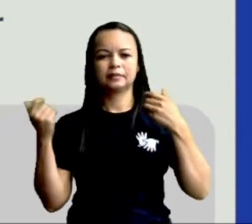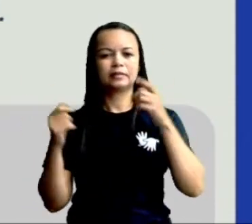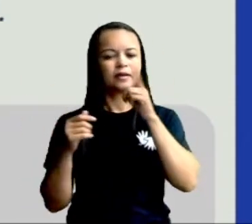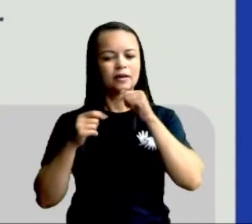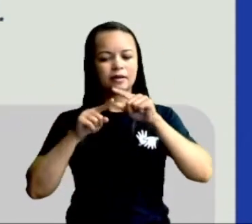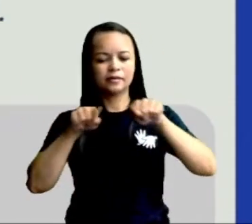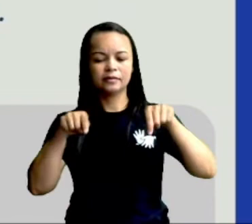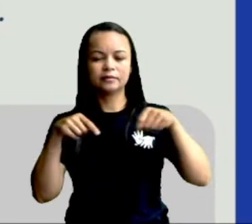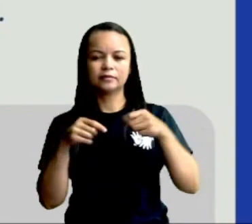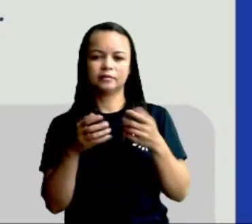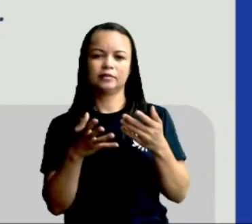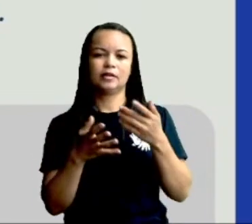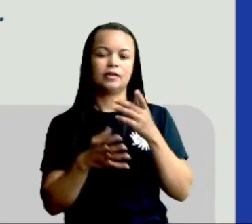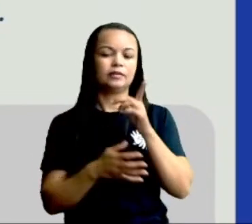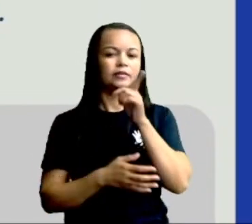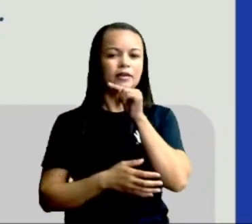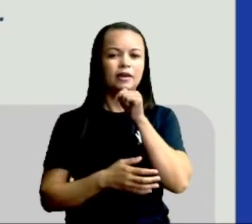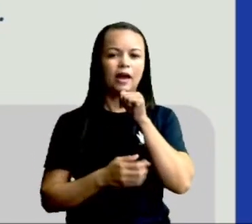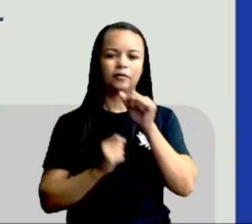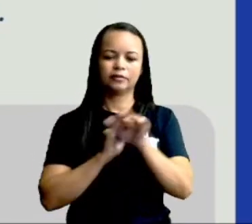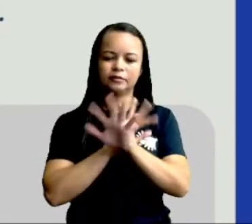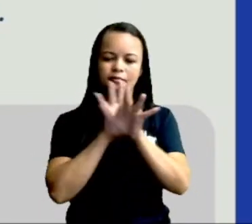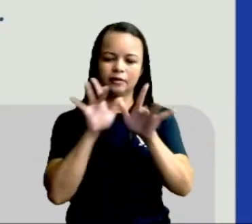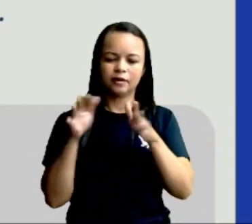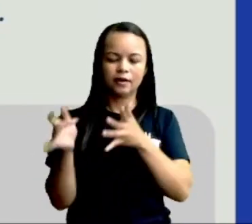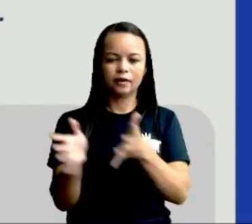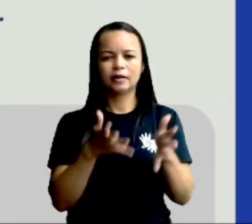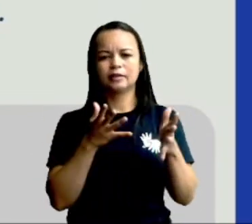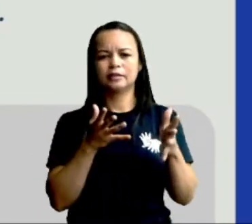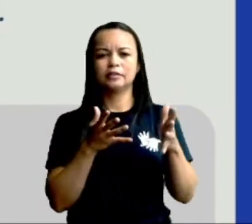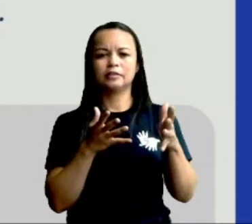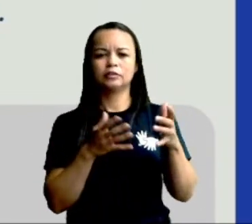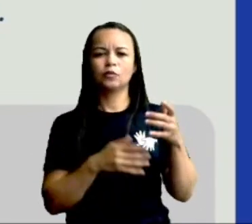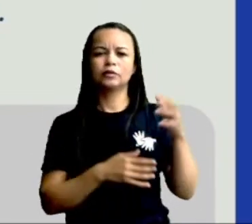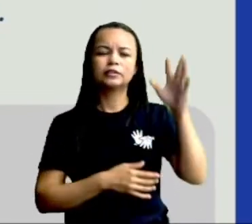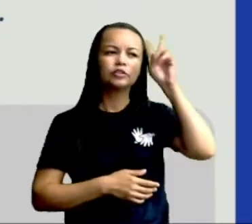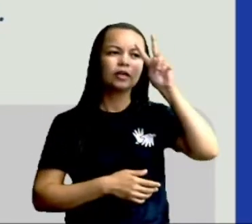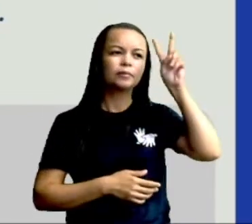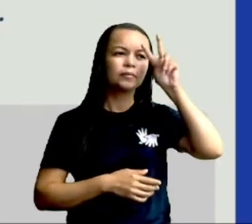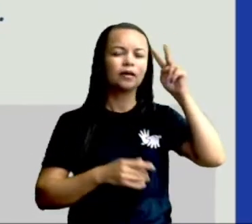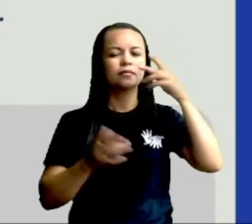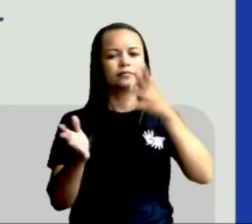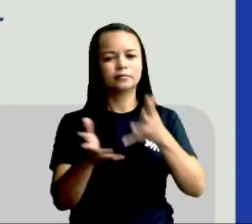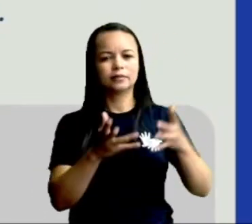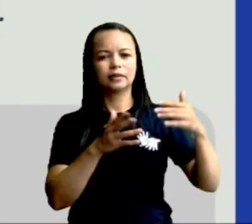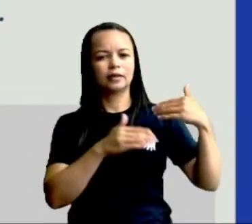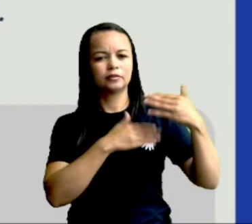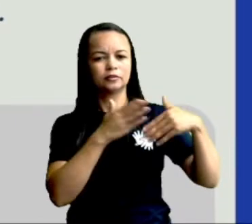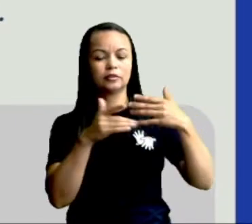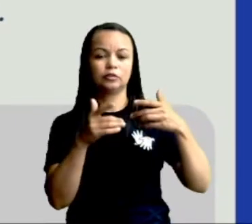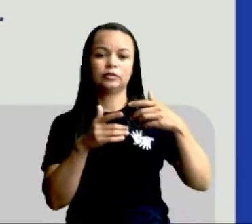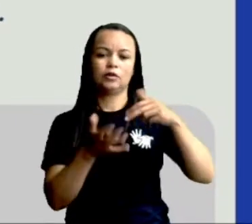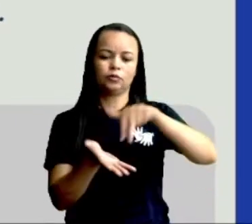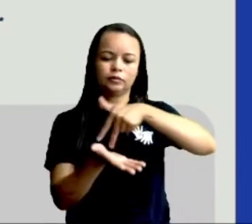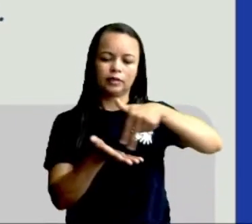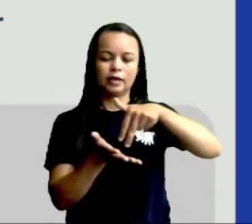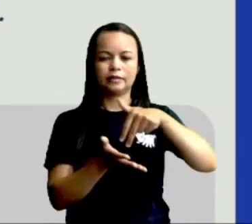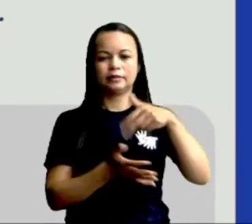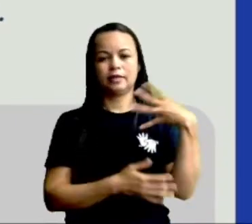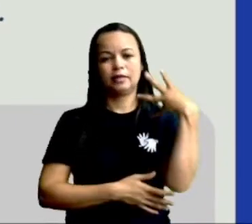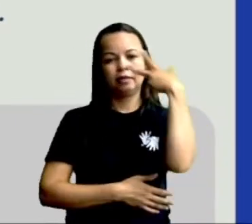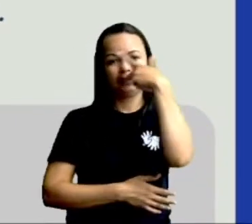lagoas de águas cristalinas que doce lembrança daquelas festanças onde tinham danças e lindas meninas